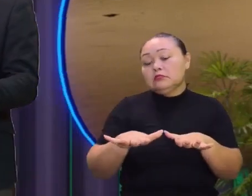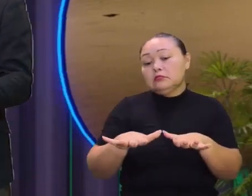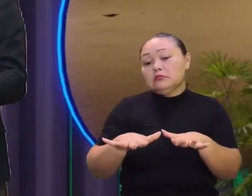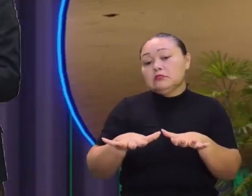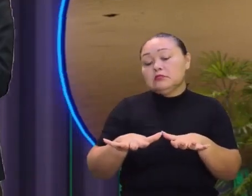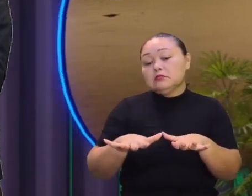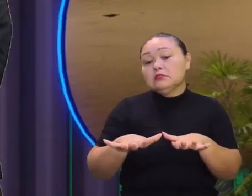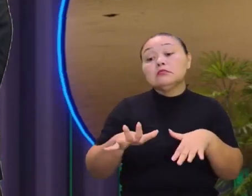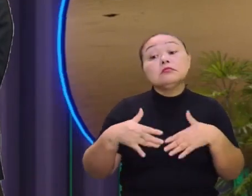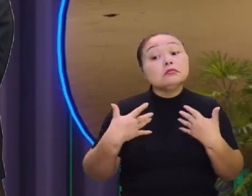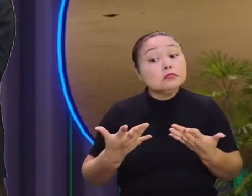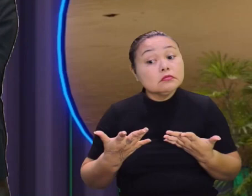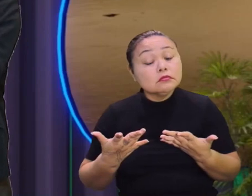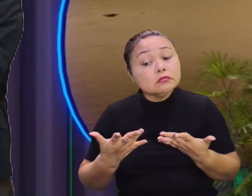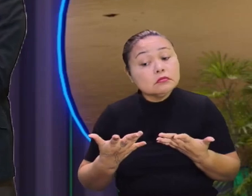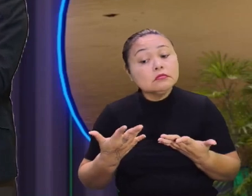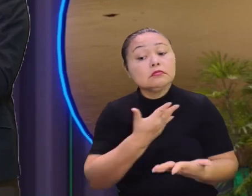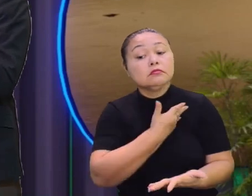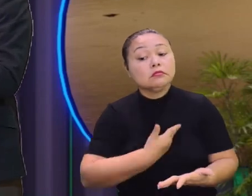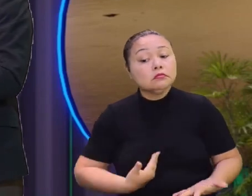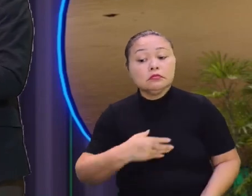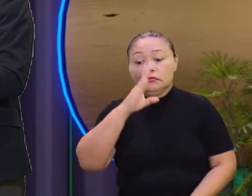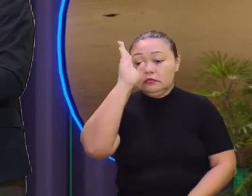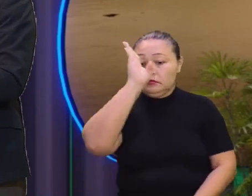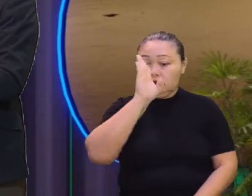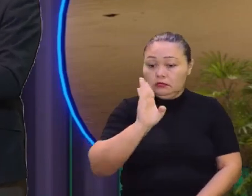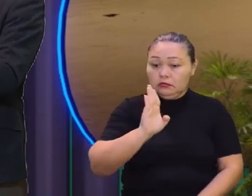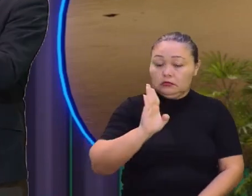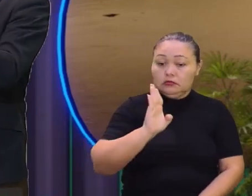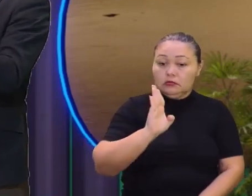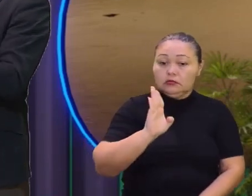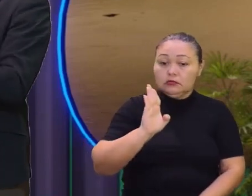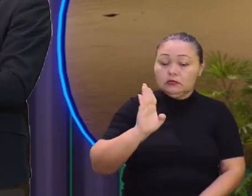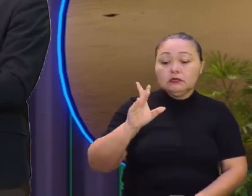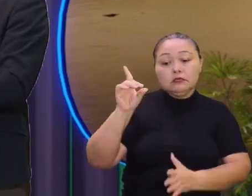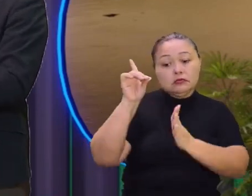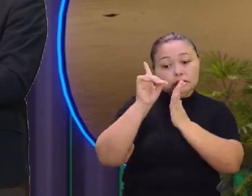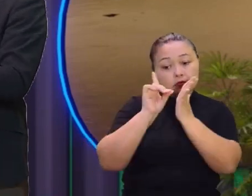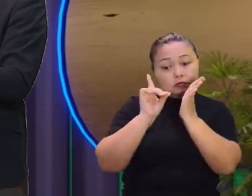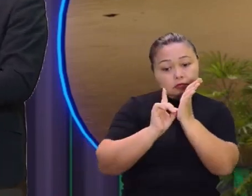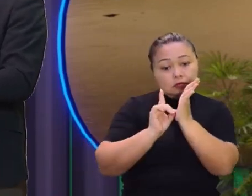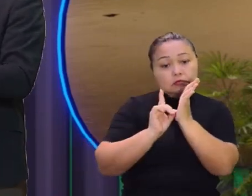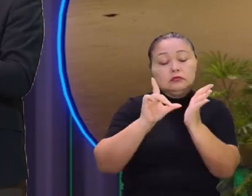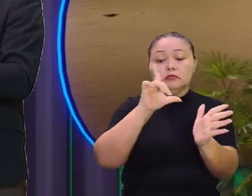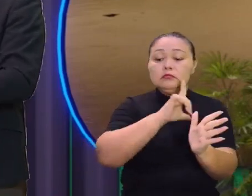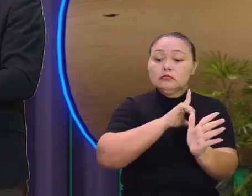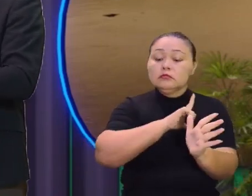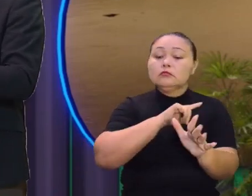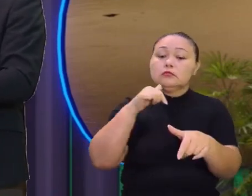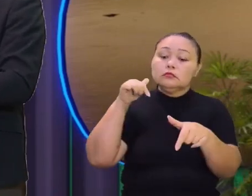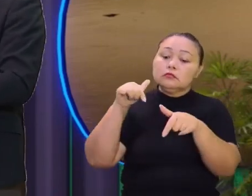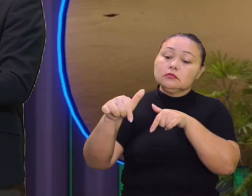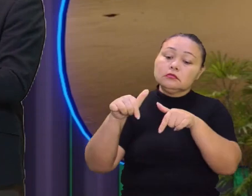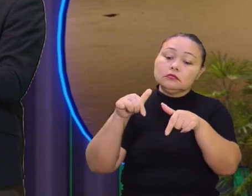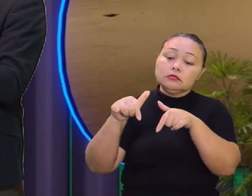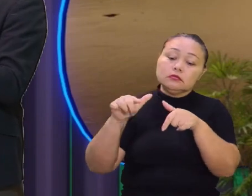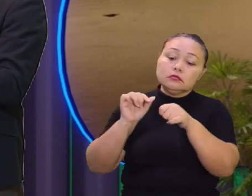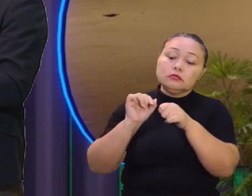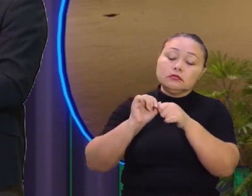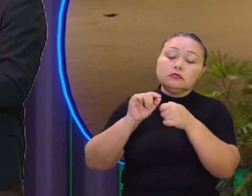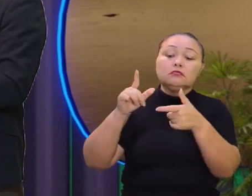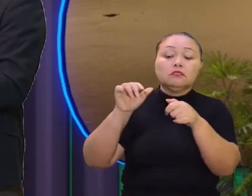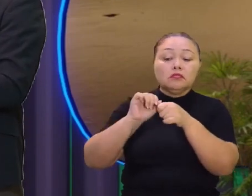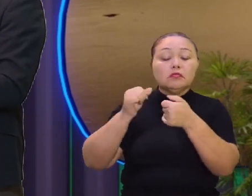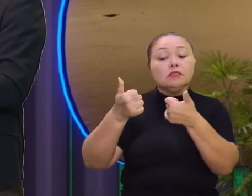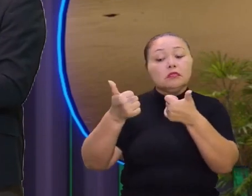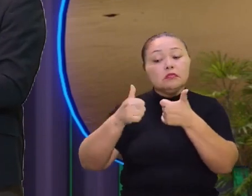E aí sobrou para quem? Para o governo brasileiro, que por décadas teve que trabalhar com ela no